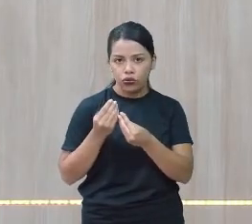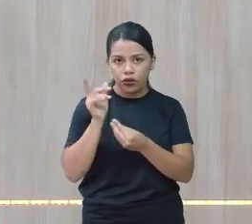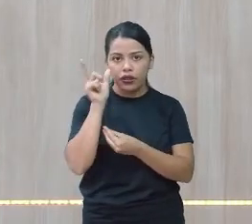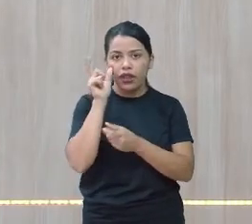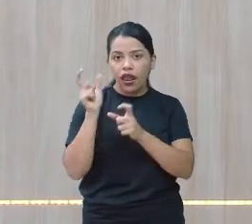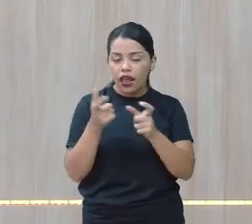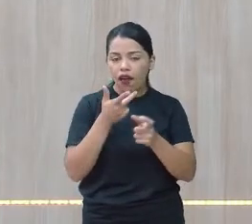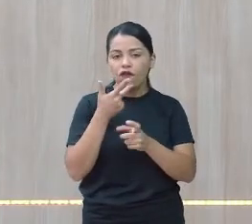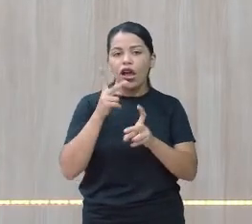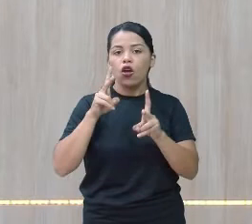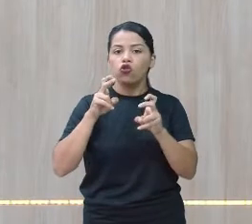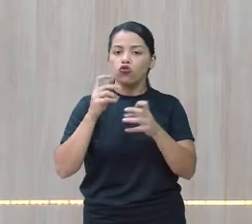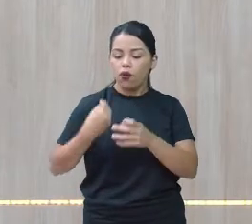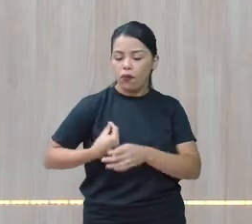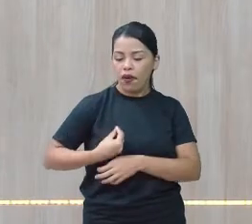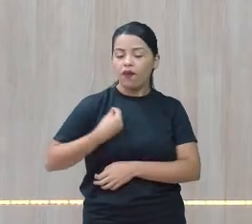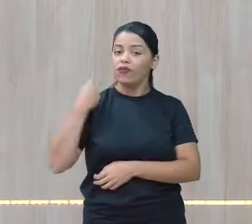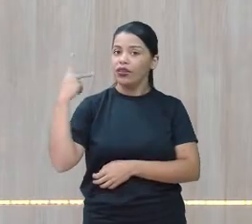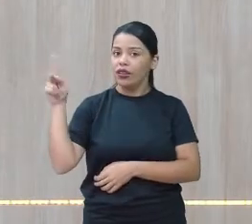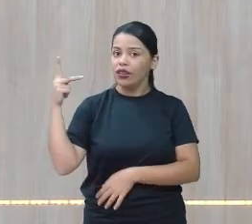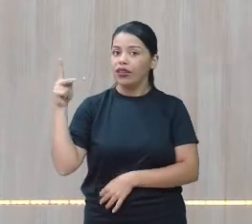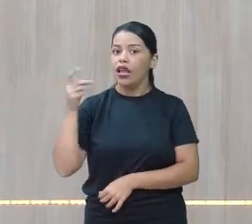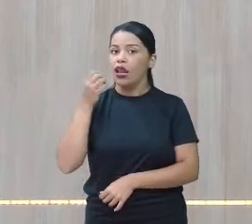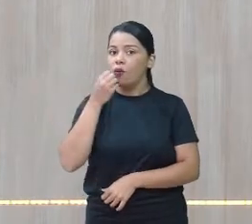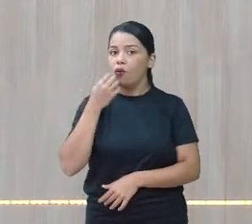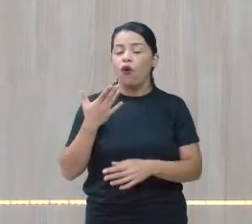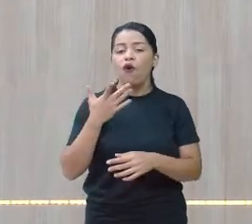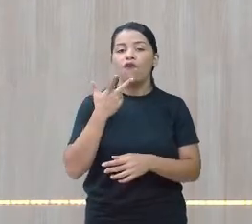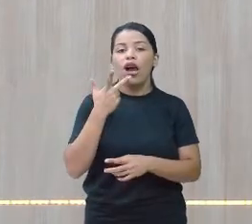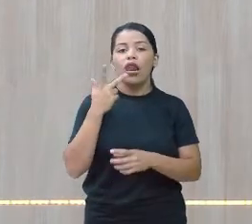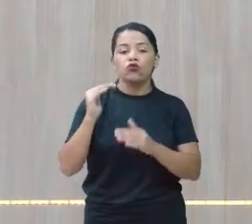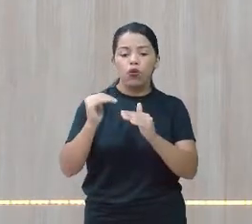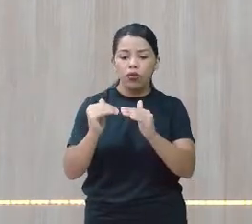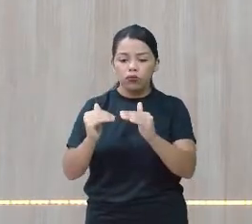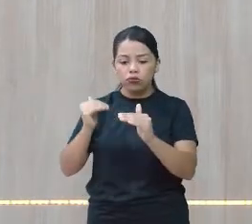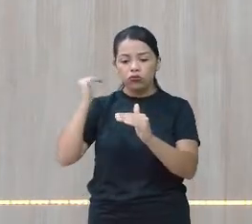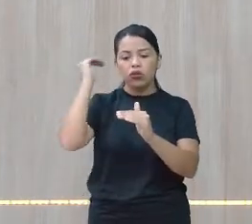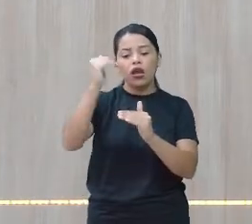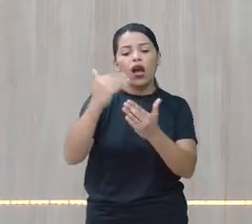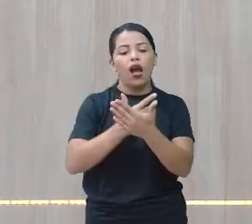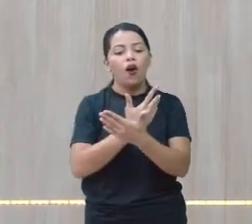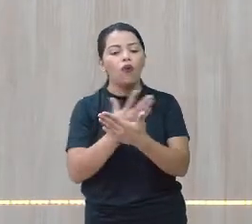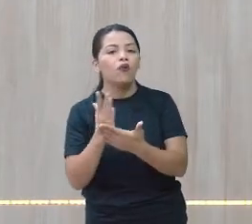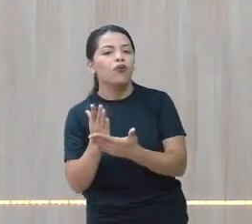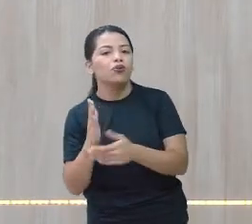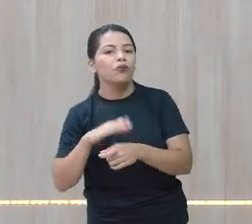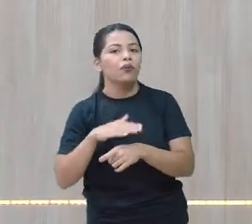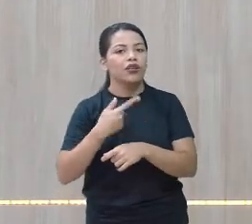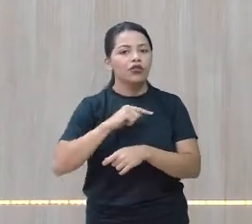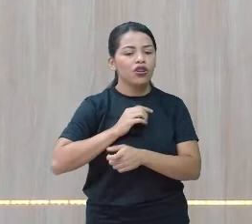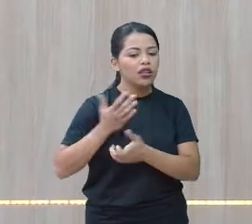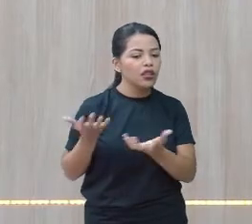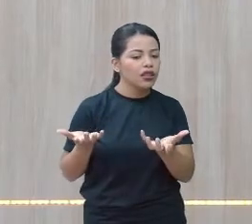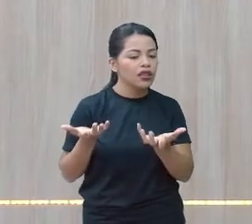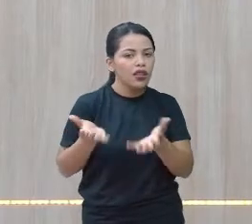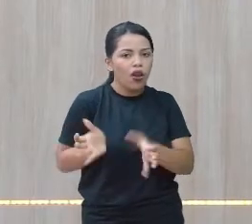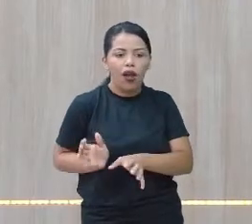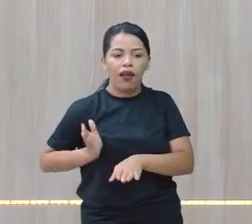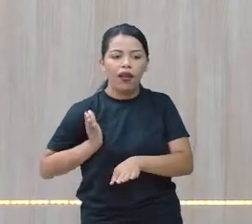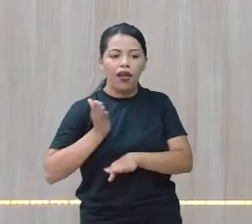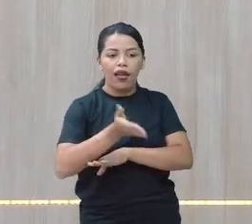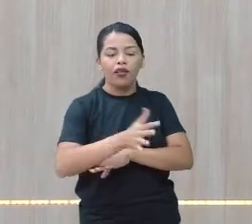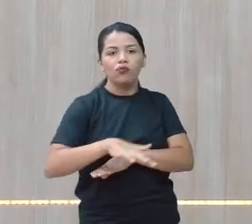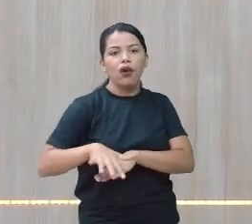de superação. Às vezes a gente não quer entrar, né, em uma determinada área, porque a gente acha que é muito difícil. Vocês que já